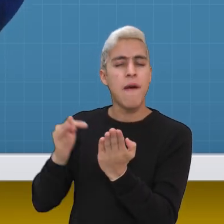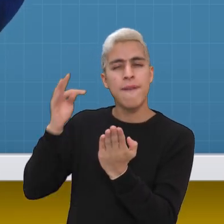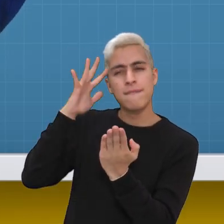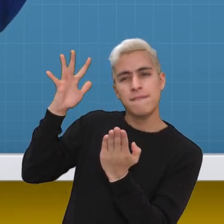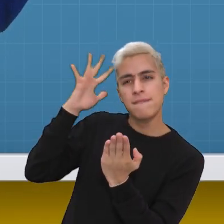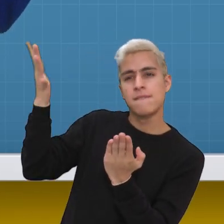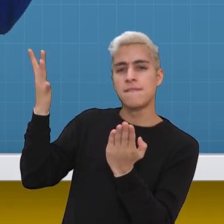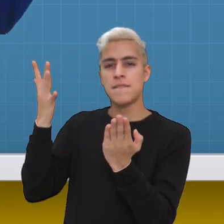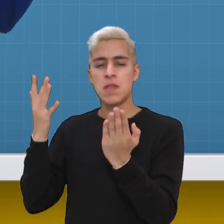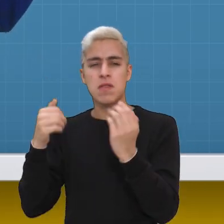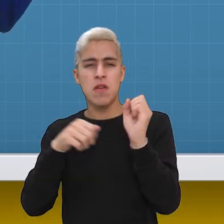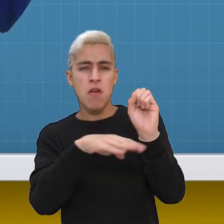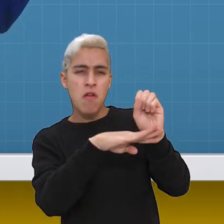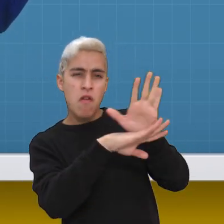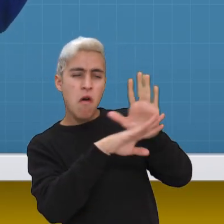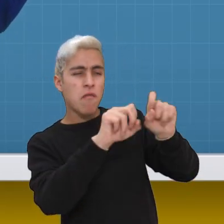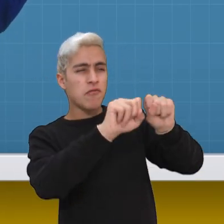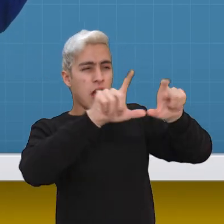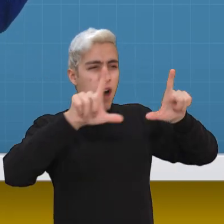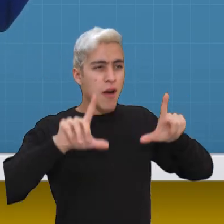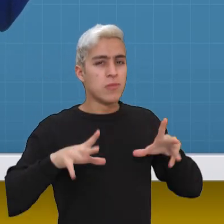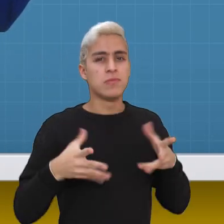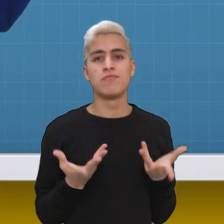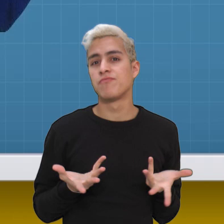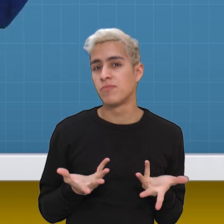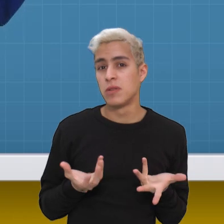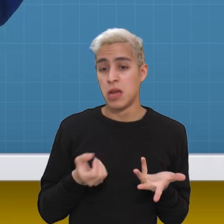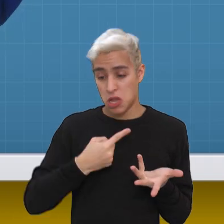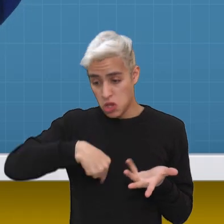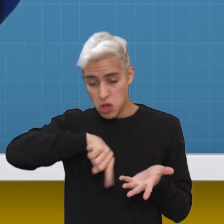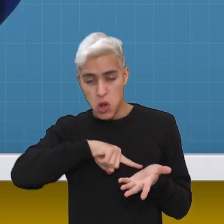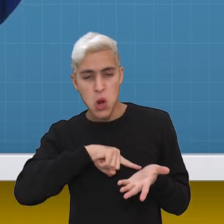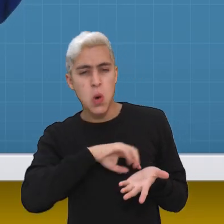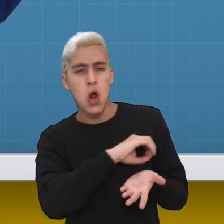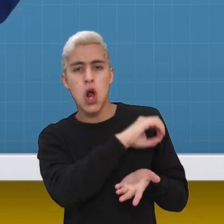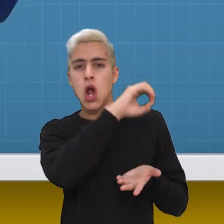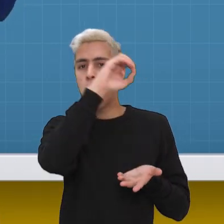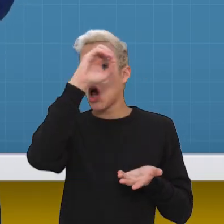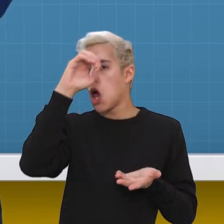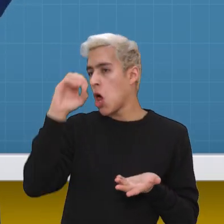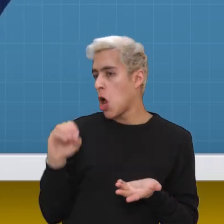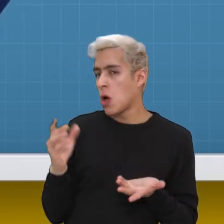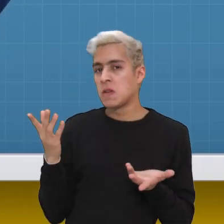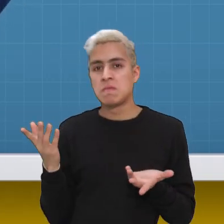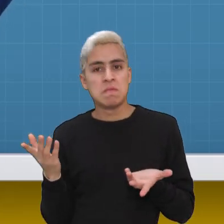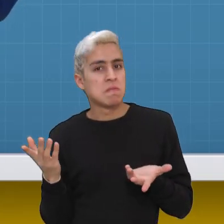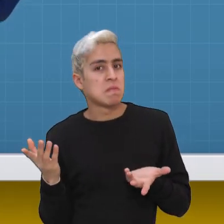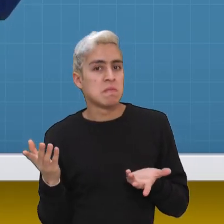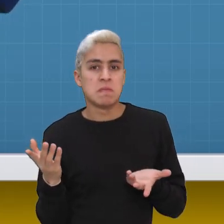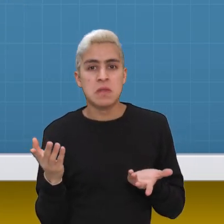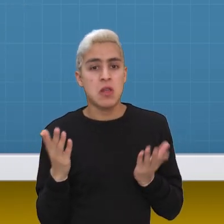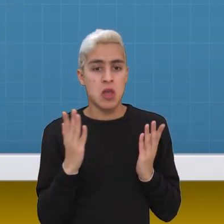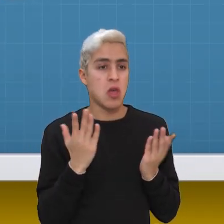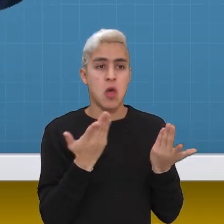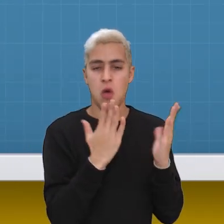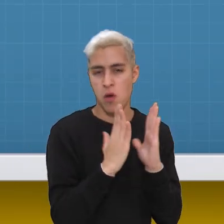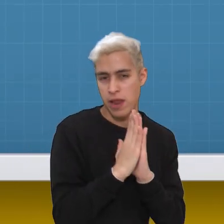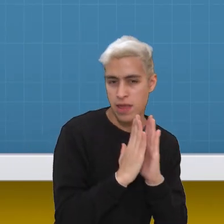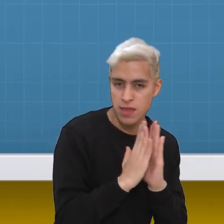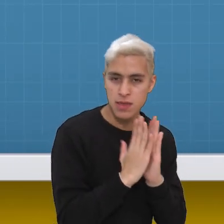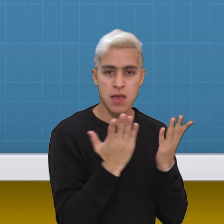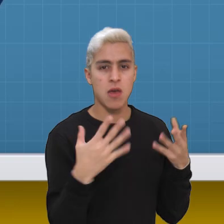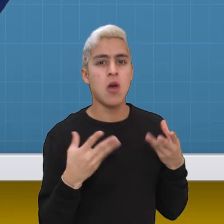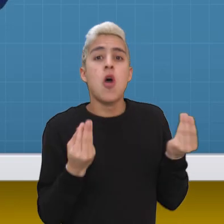ficcional, um filme, se nós não tivermos a